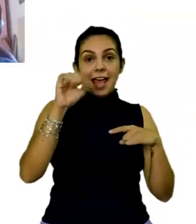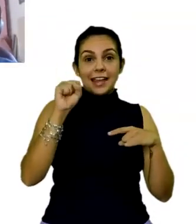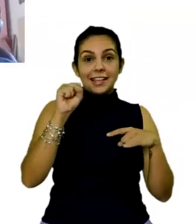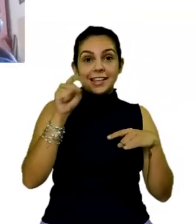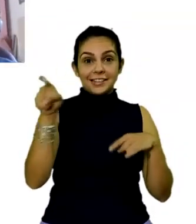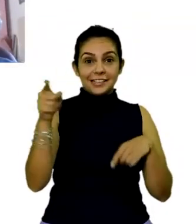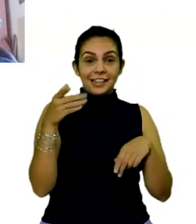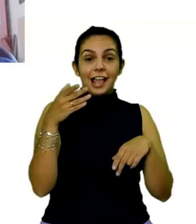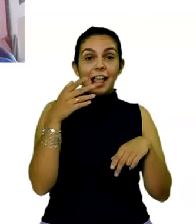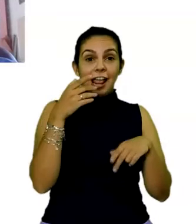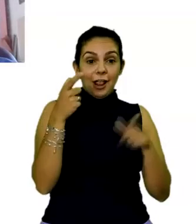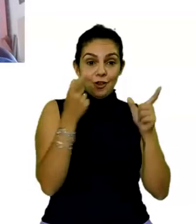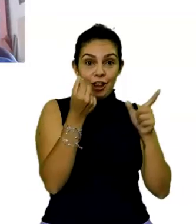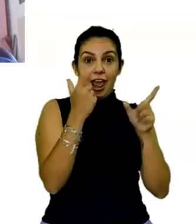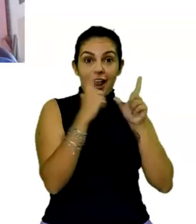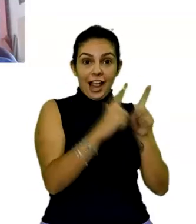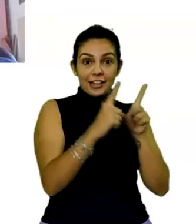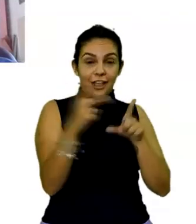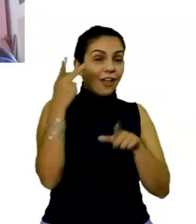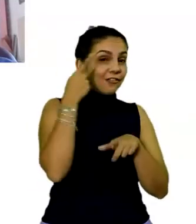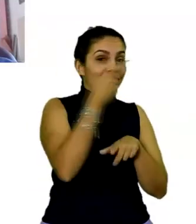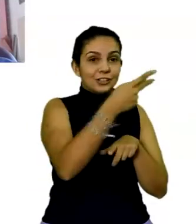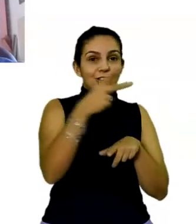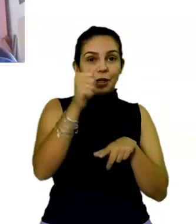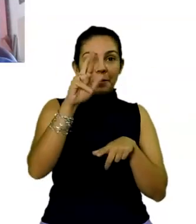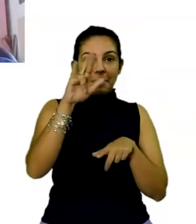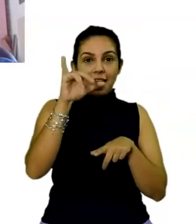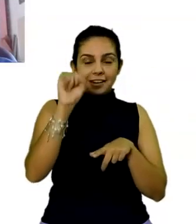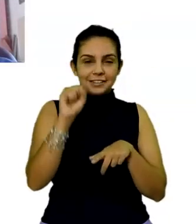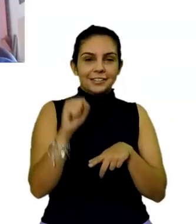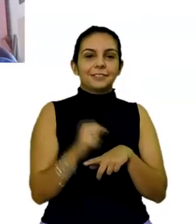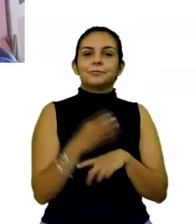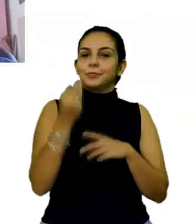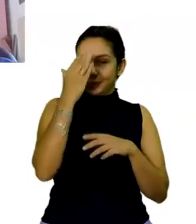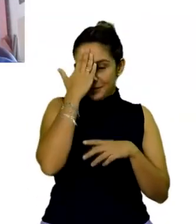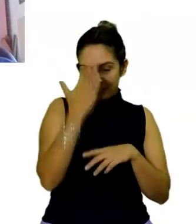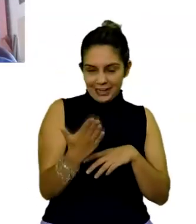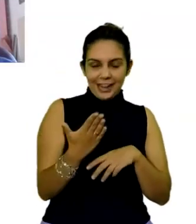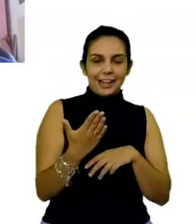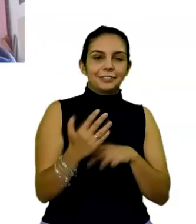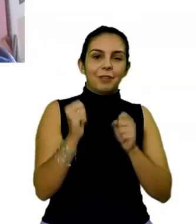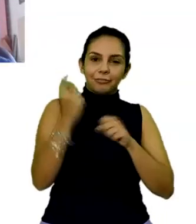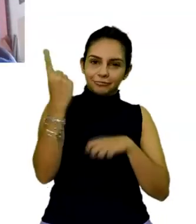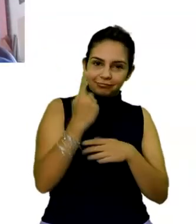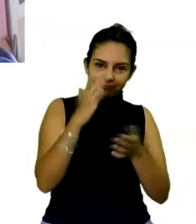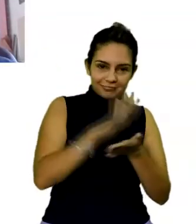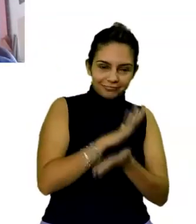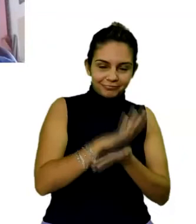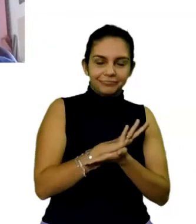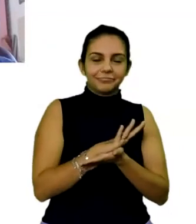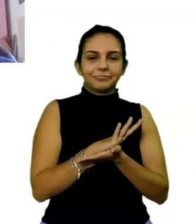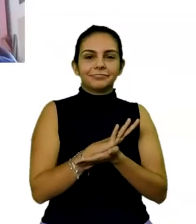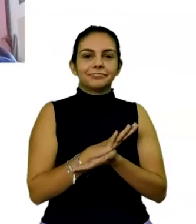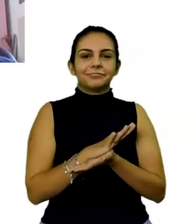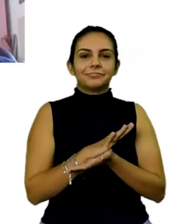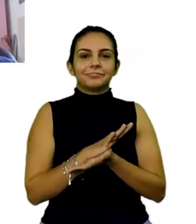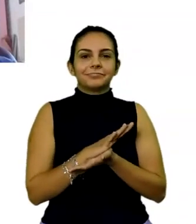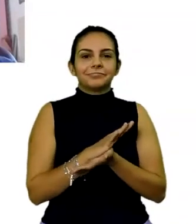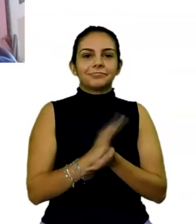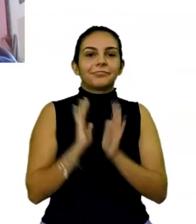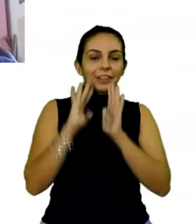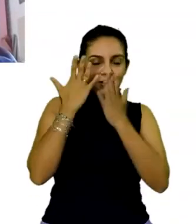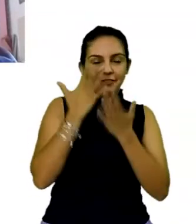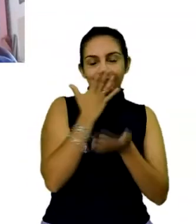é outra coisa, né? Gente, muito obrigado. A gente espera que em breve vocês possam vir a Araxá, participar do Festa Natal, do